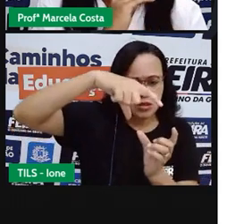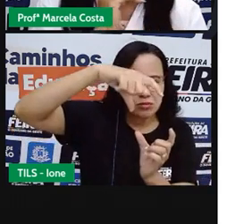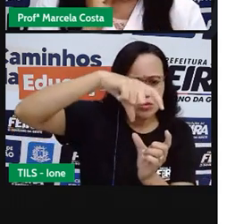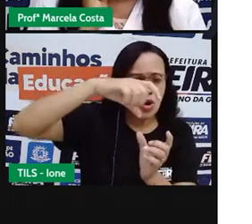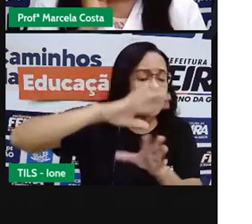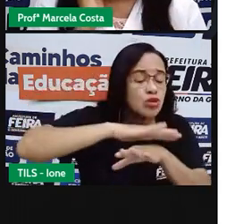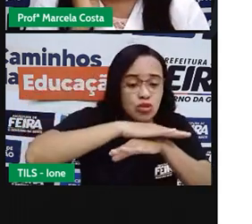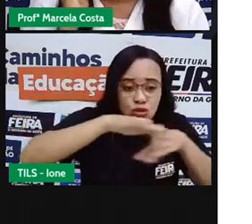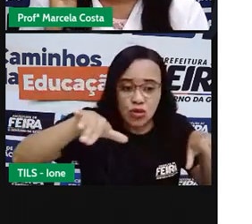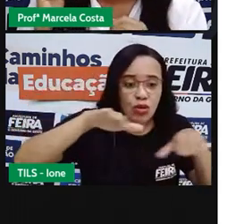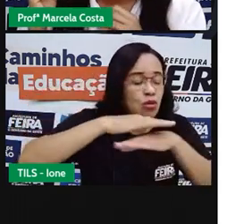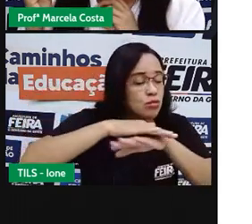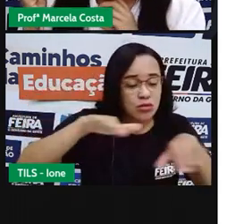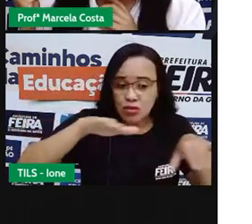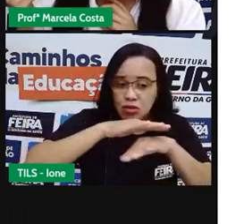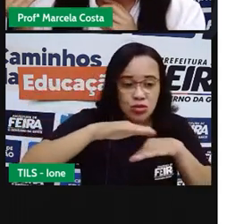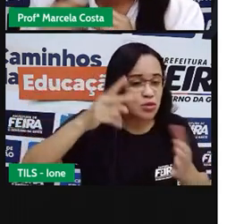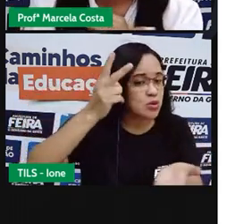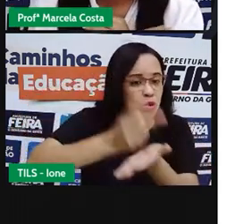onde